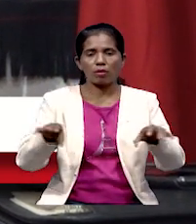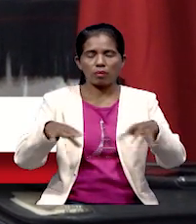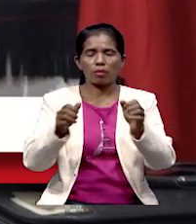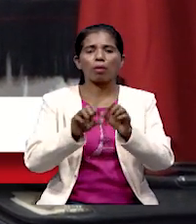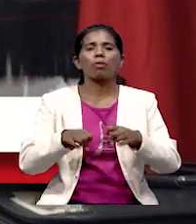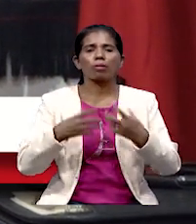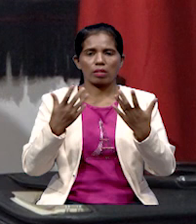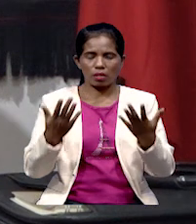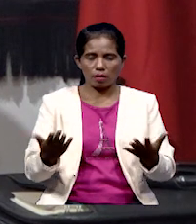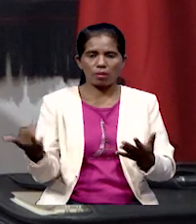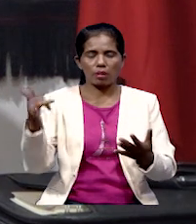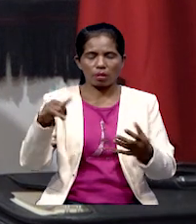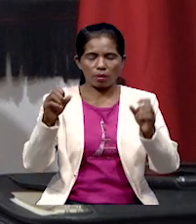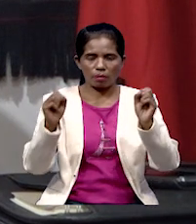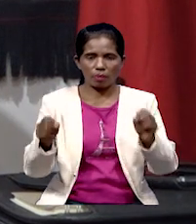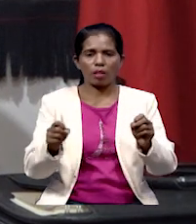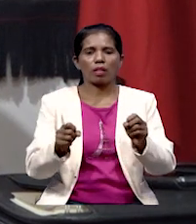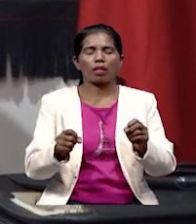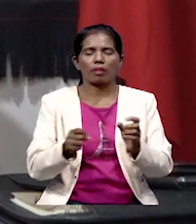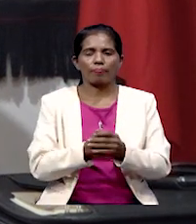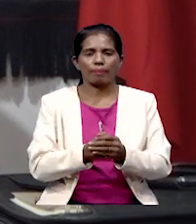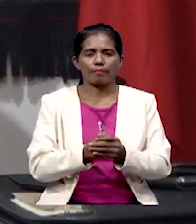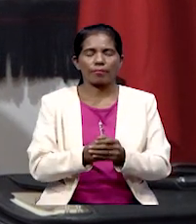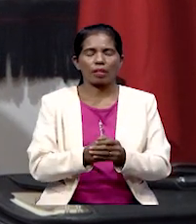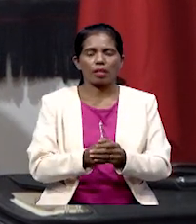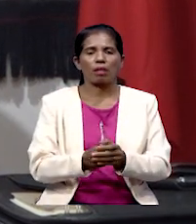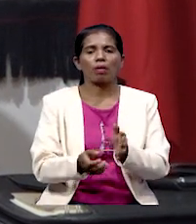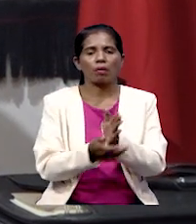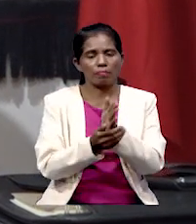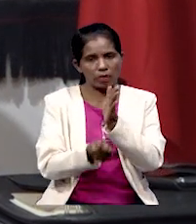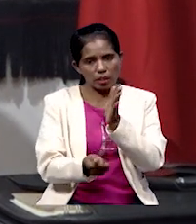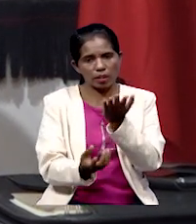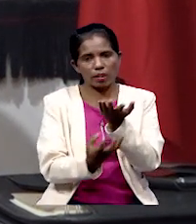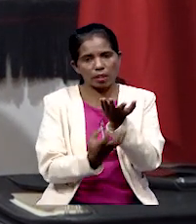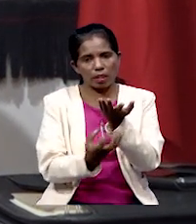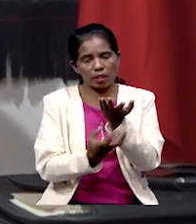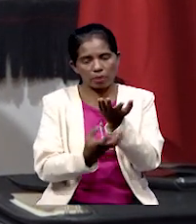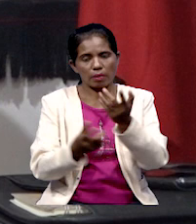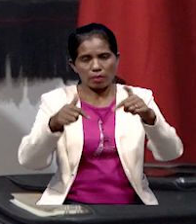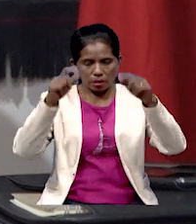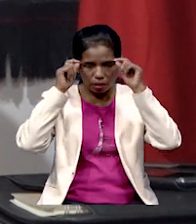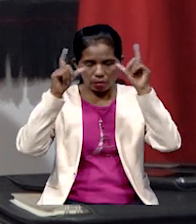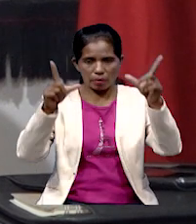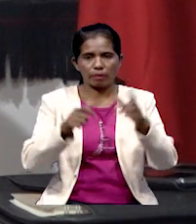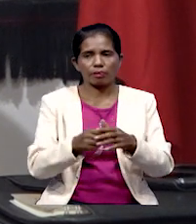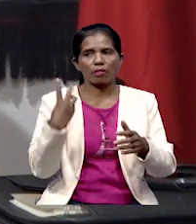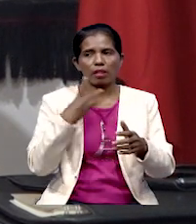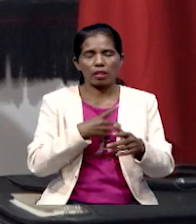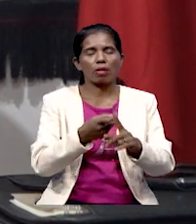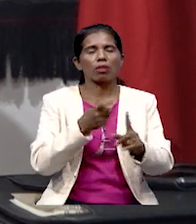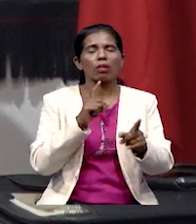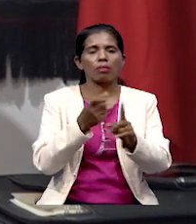no sama, que Sira bele ia ligação na fatin, ho. Mina ne bemak mai Timor. Ita kolera los barak liune mina ne mai hus